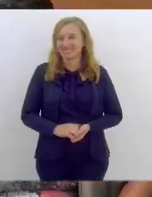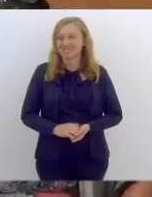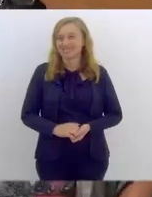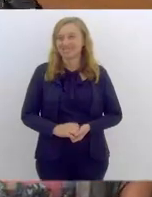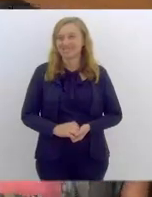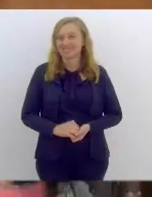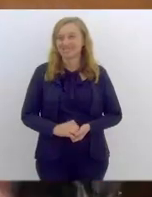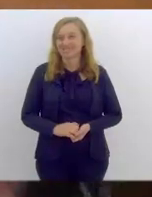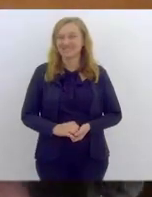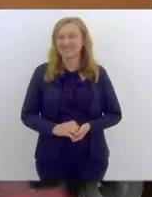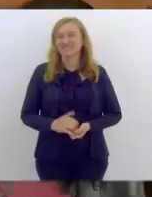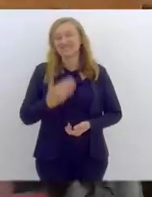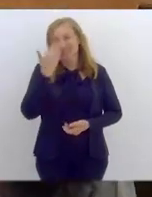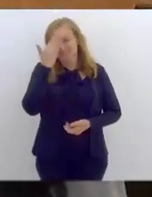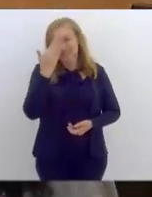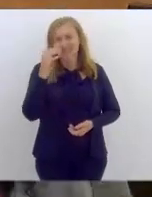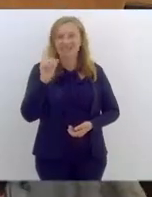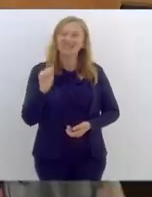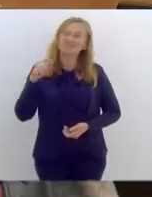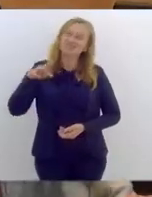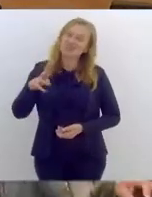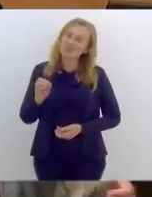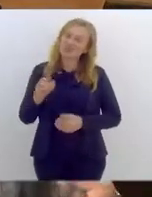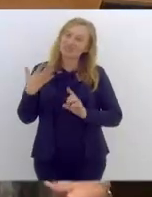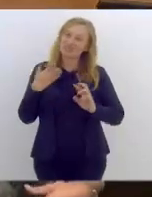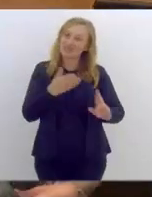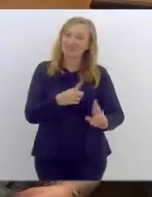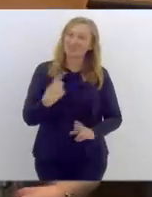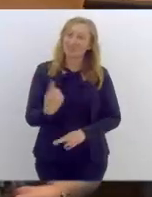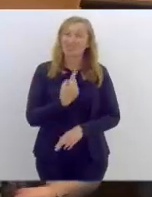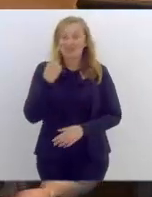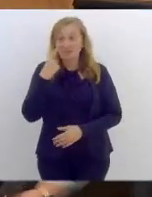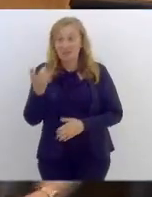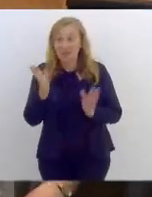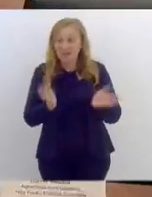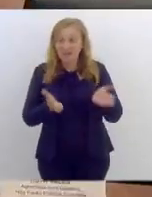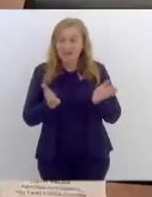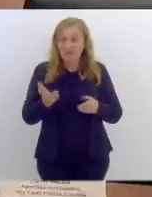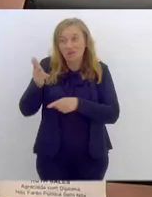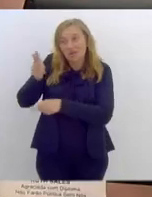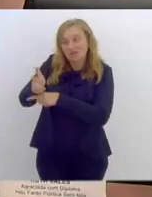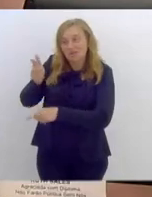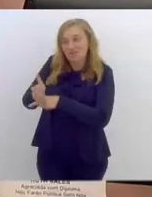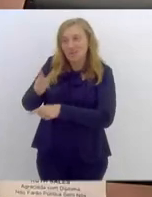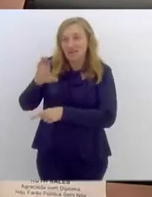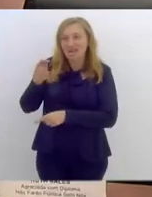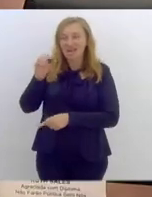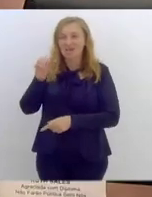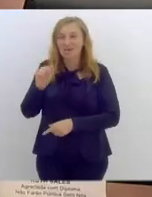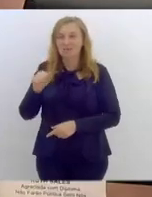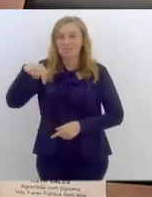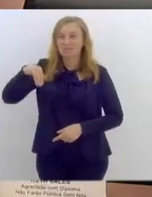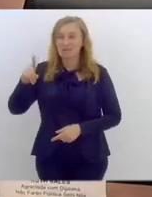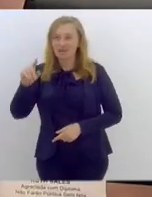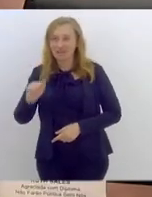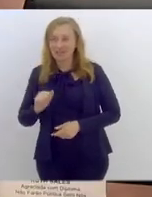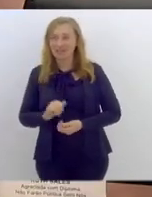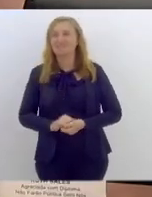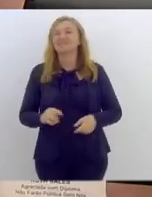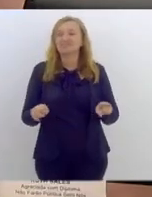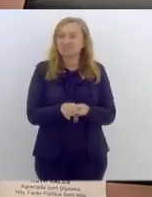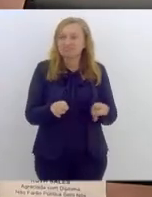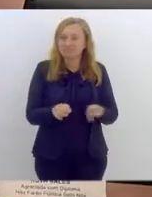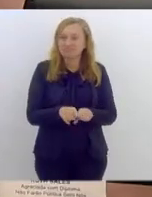Obrigada, seu Antônio, nossa referência, porque nós vamos assistir agora o vídeo da Camila Pitanga. E nós